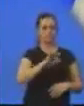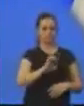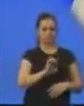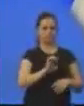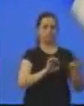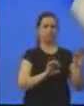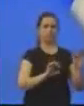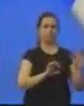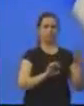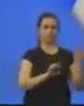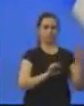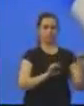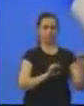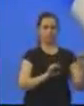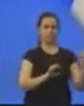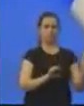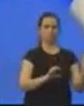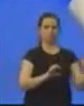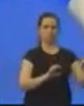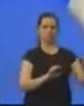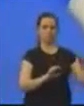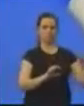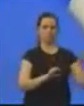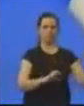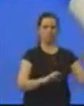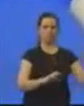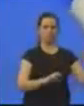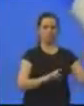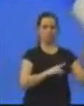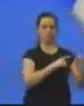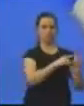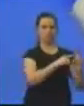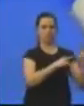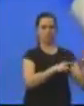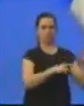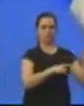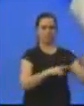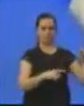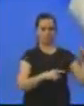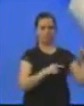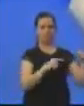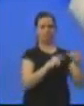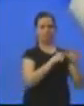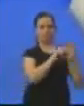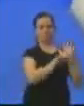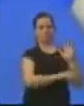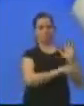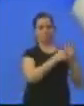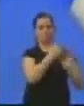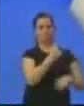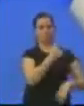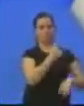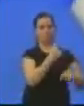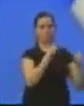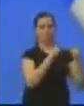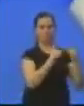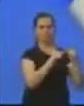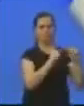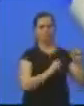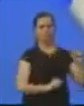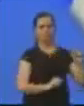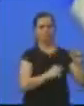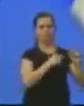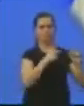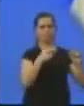função 3x² mais 5x, quando x tende a menos 1, é alternativa